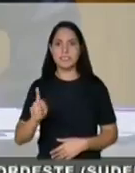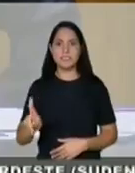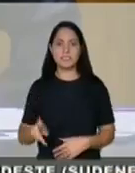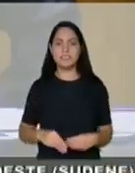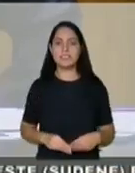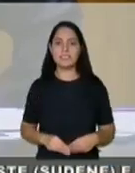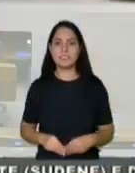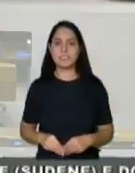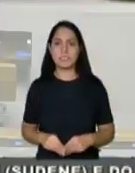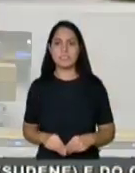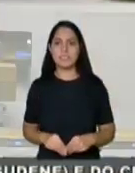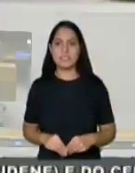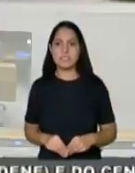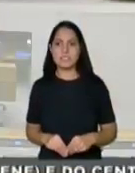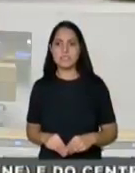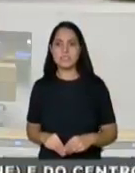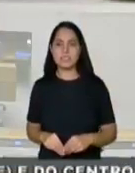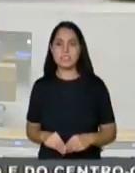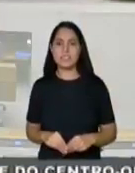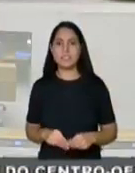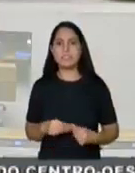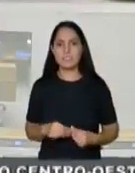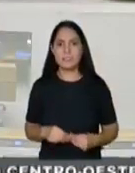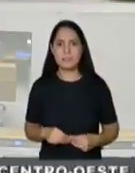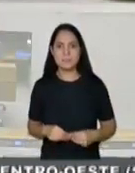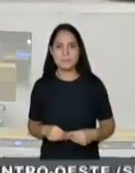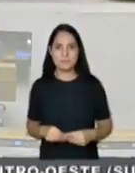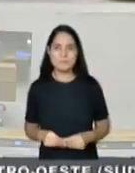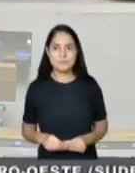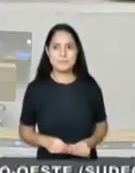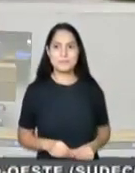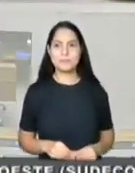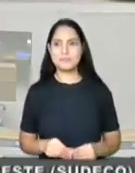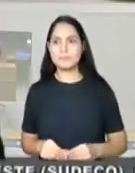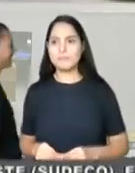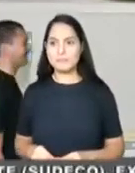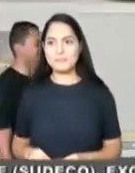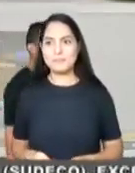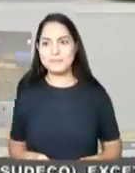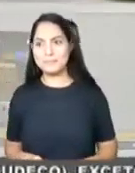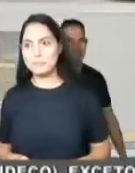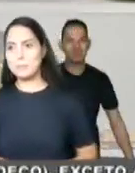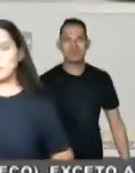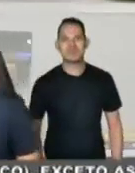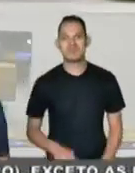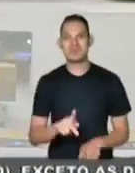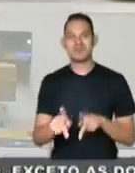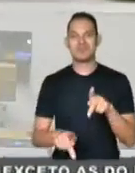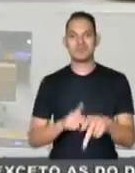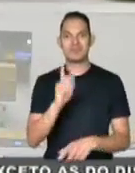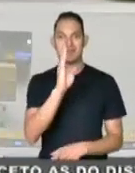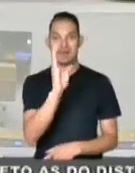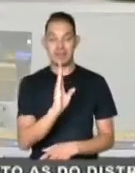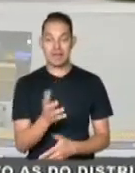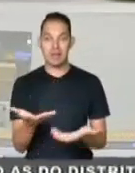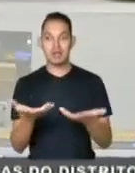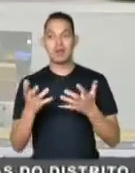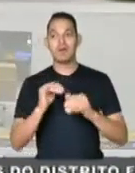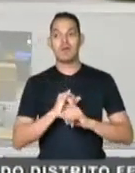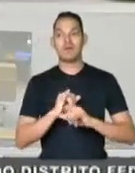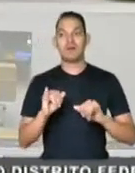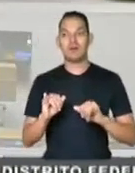Um minuto. Senhor presidente, deputado Charles Fernandes, nosso querido povo brasileiro, eu quero aqui